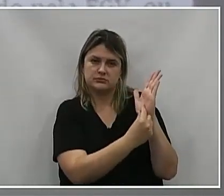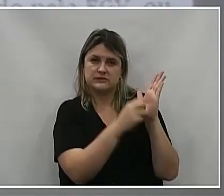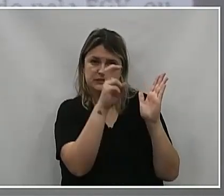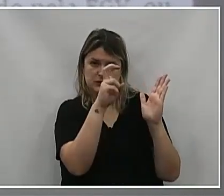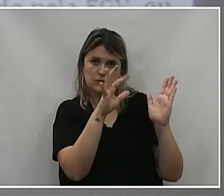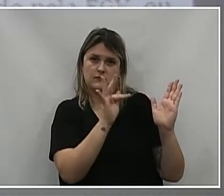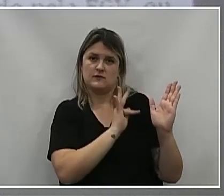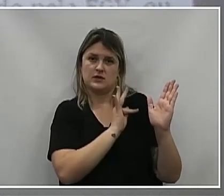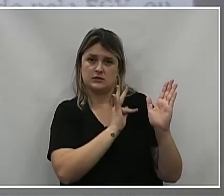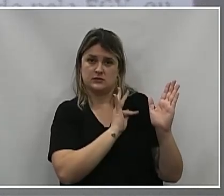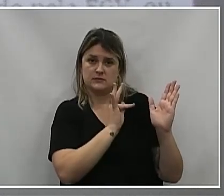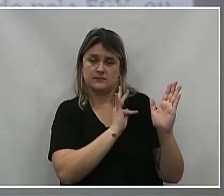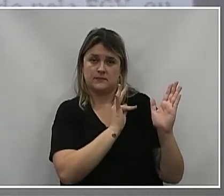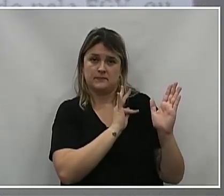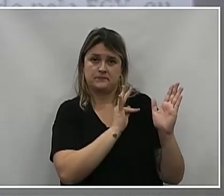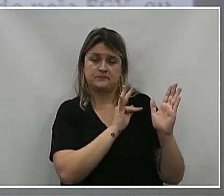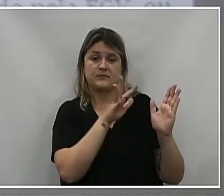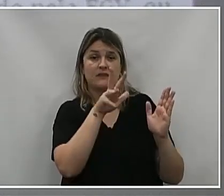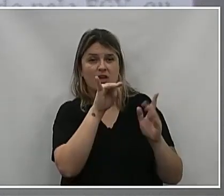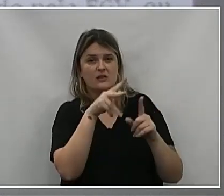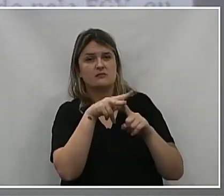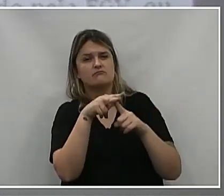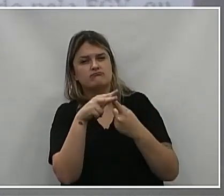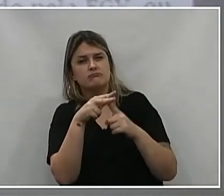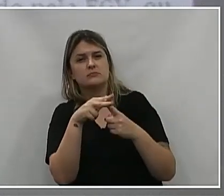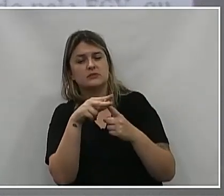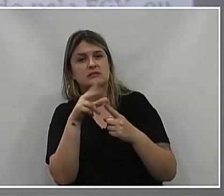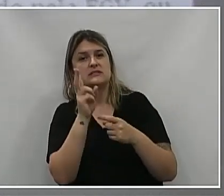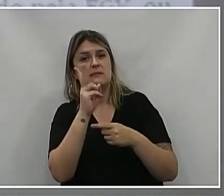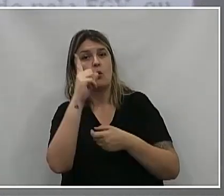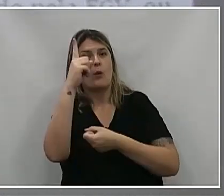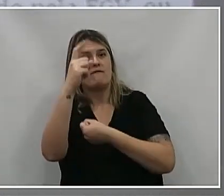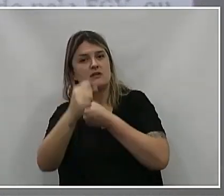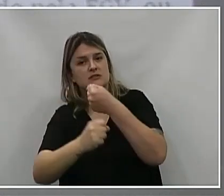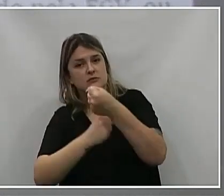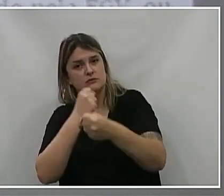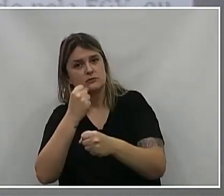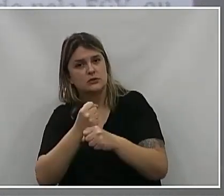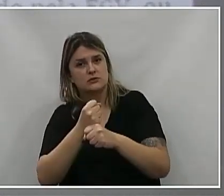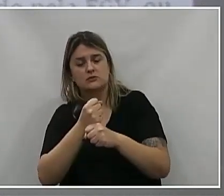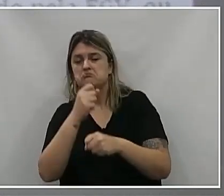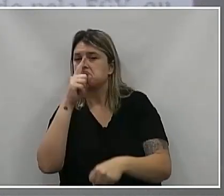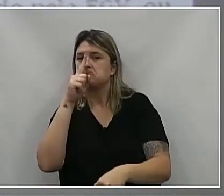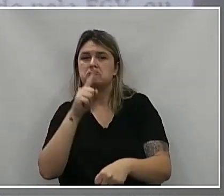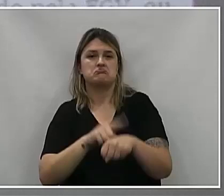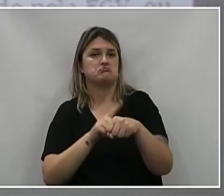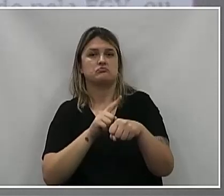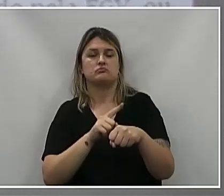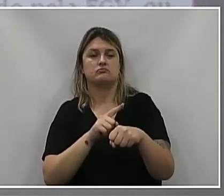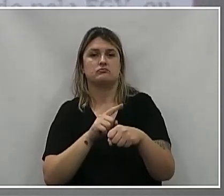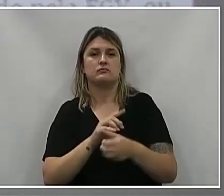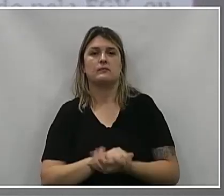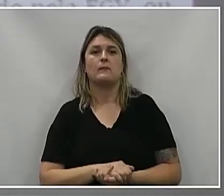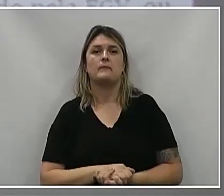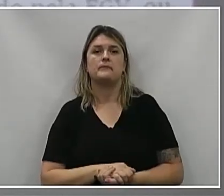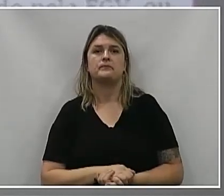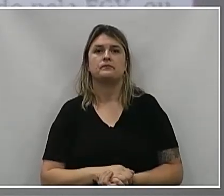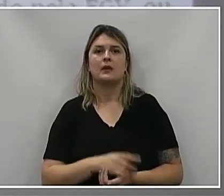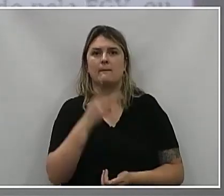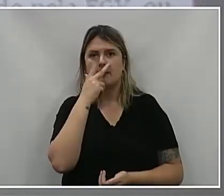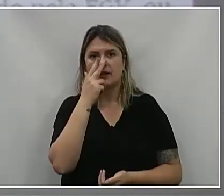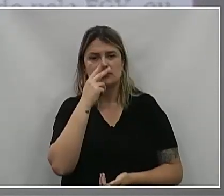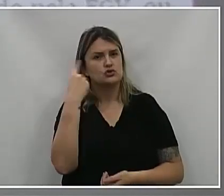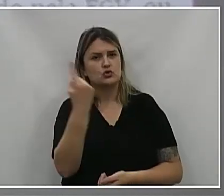5 fases, né, será reajustado anual e automaticamente. Então, seria